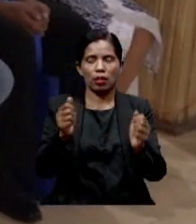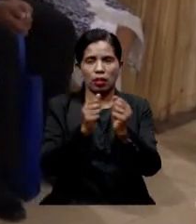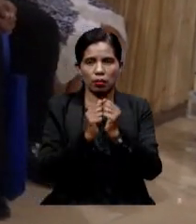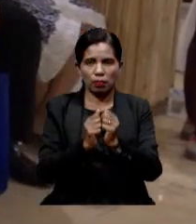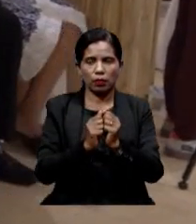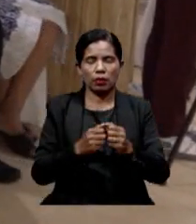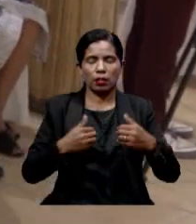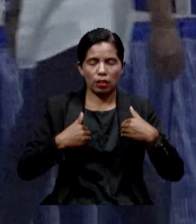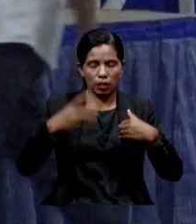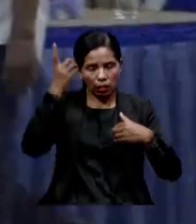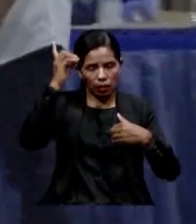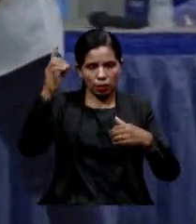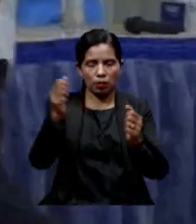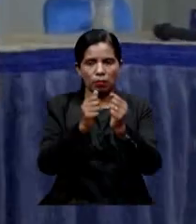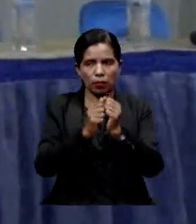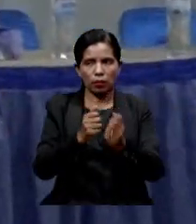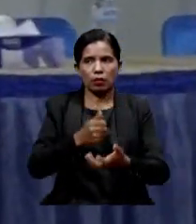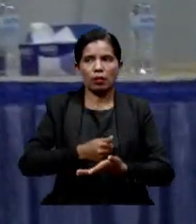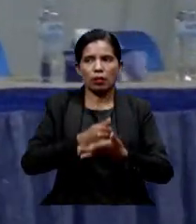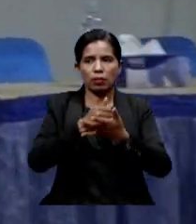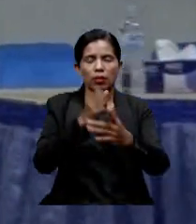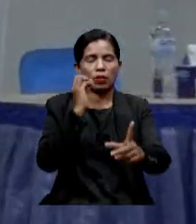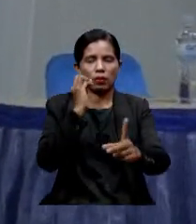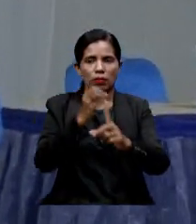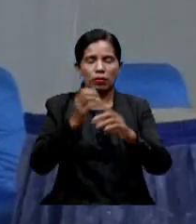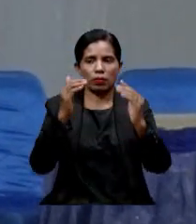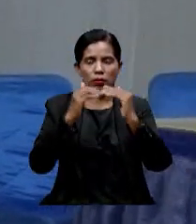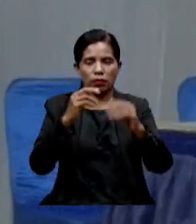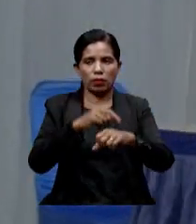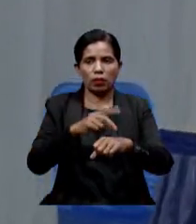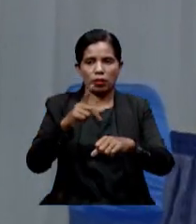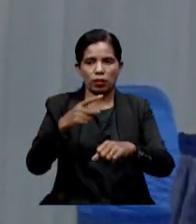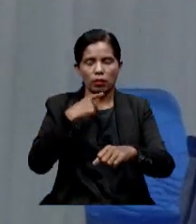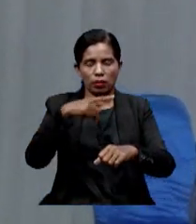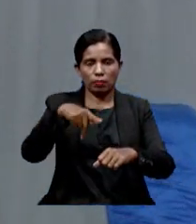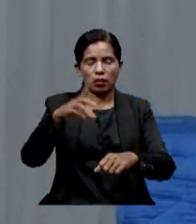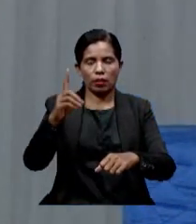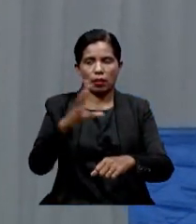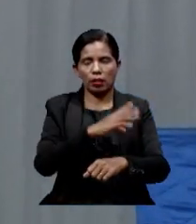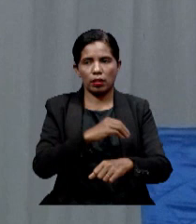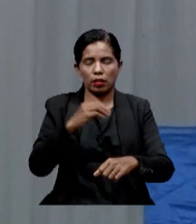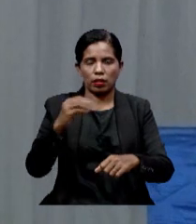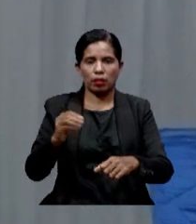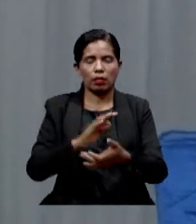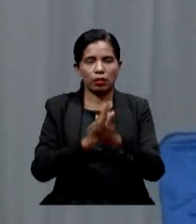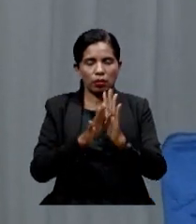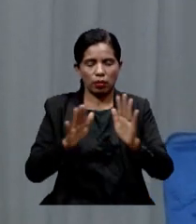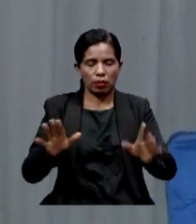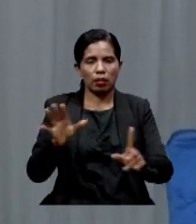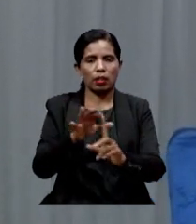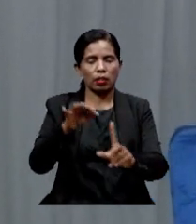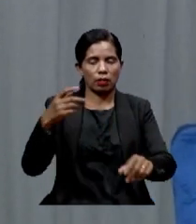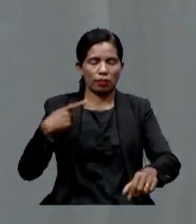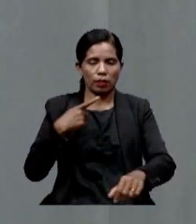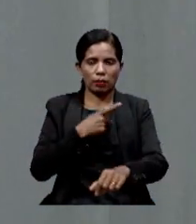mehi hamutuk atu servim. Objetivo si Conferência Nacional ne ho dia firma PD ne posisaun no fraternidade ba eleição parlamentar